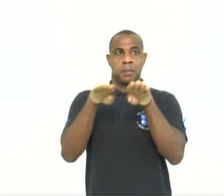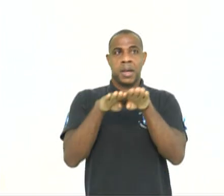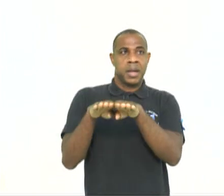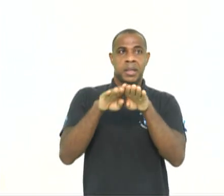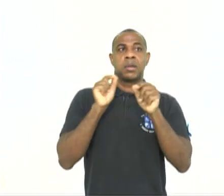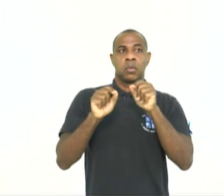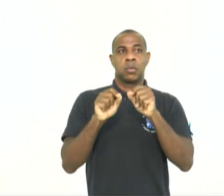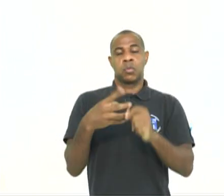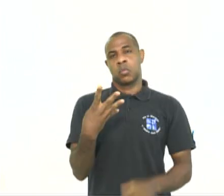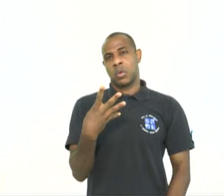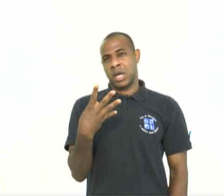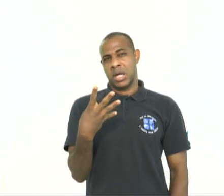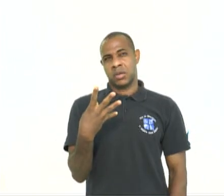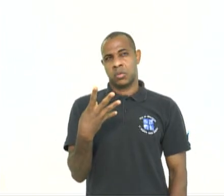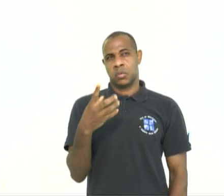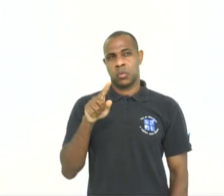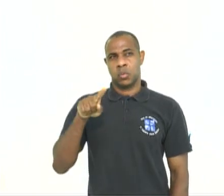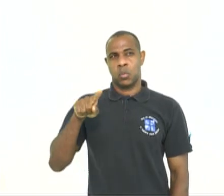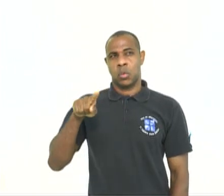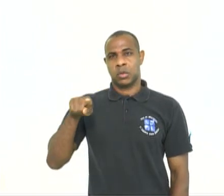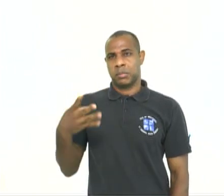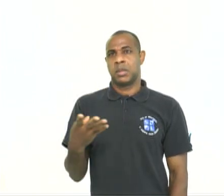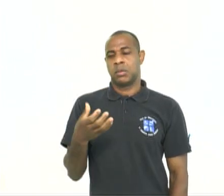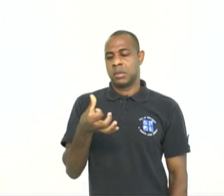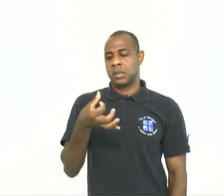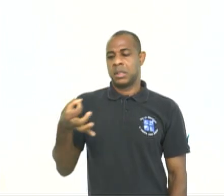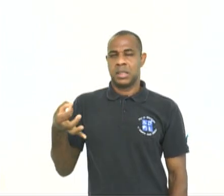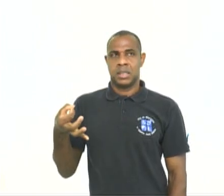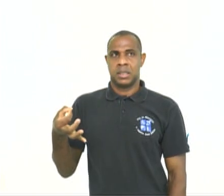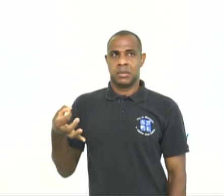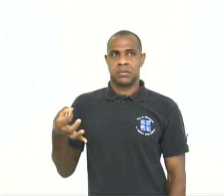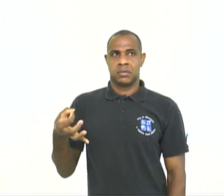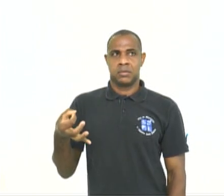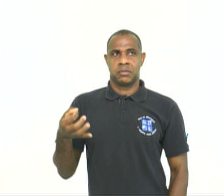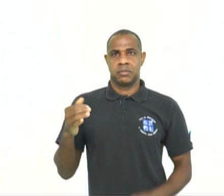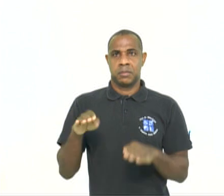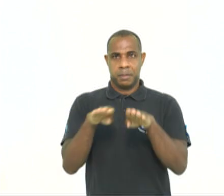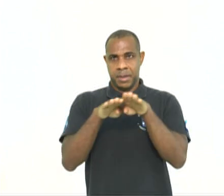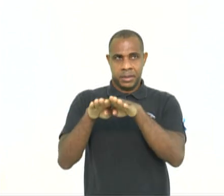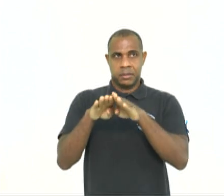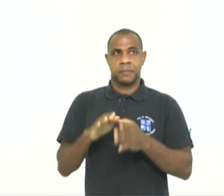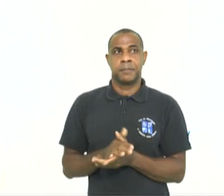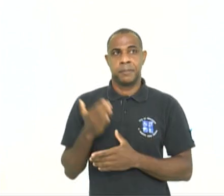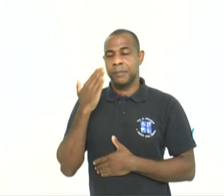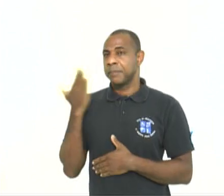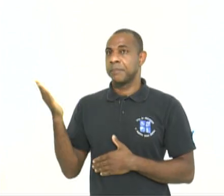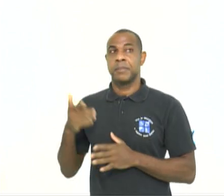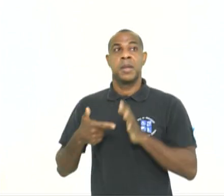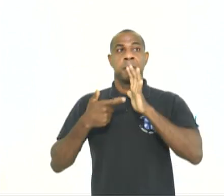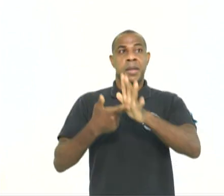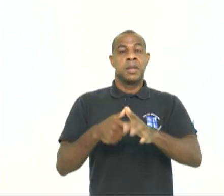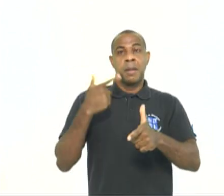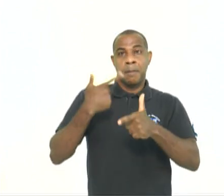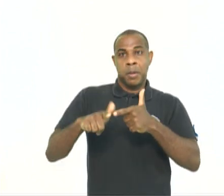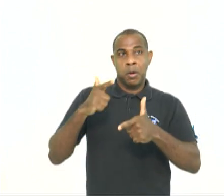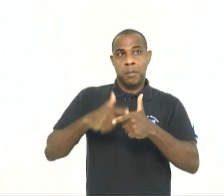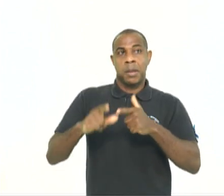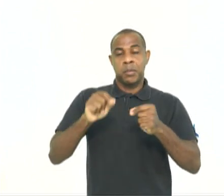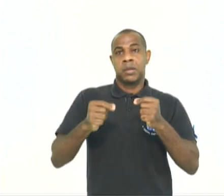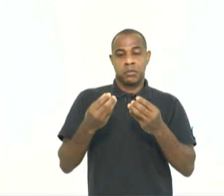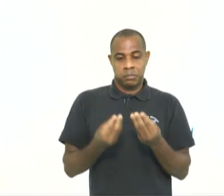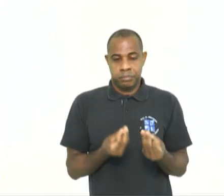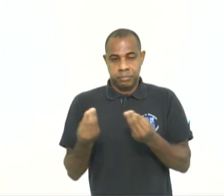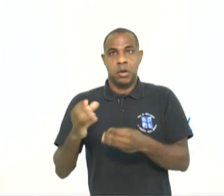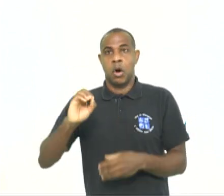ali de 4 milhões e 600 a 6 milhões e 200. Beleza. apresentam problema no transporte